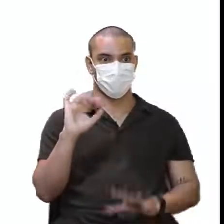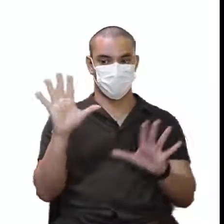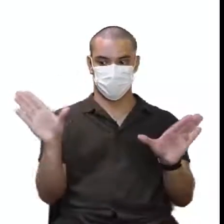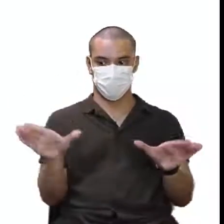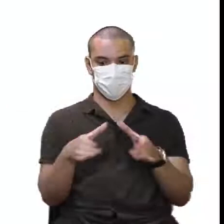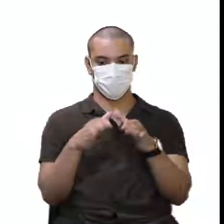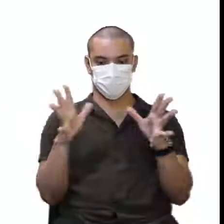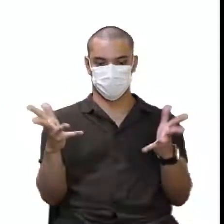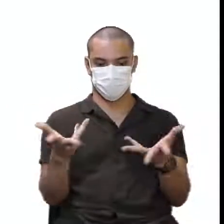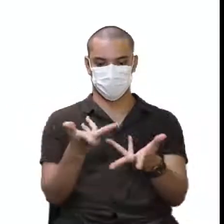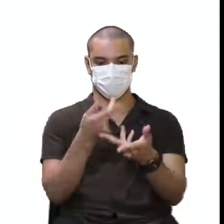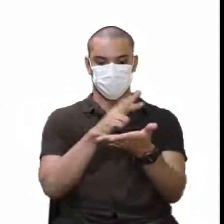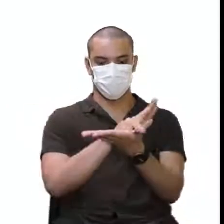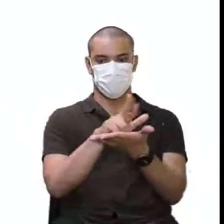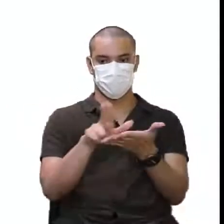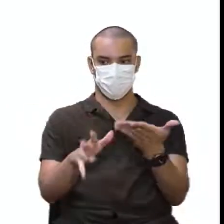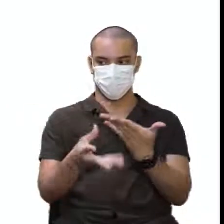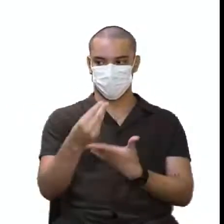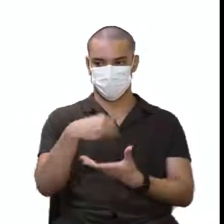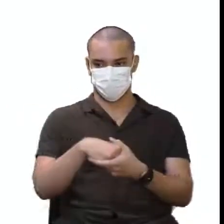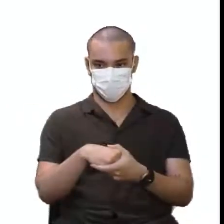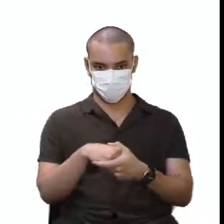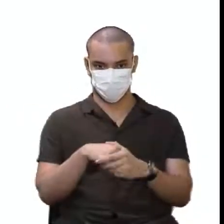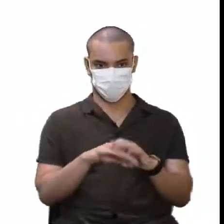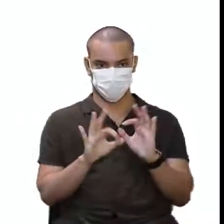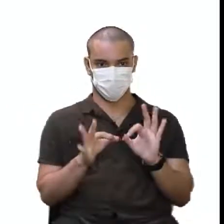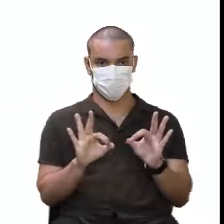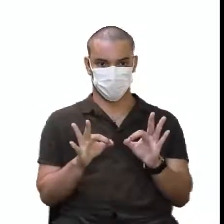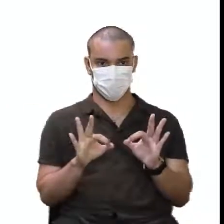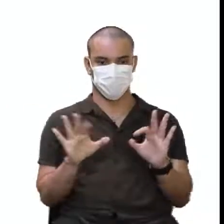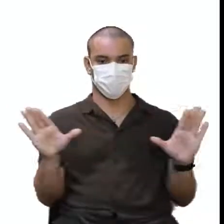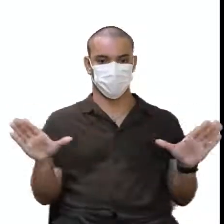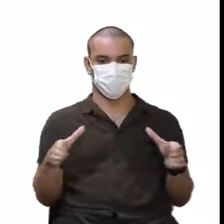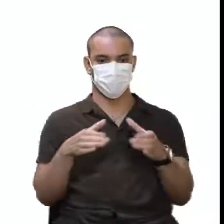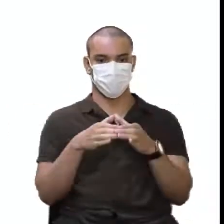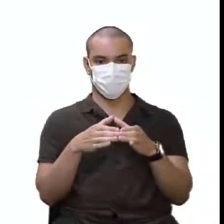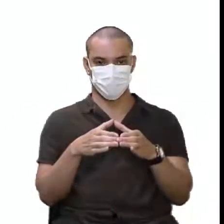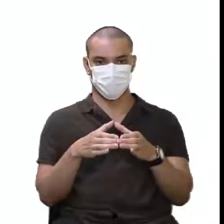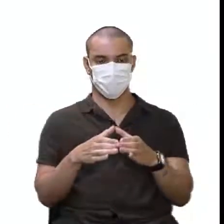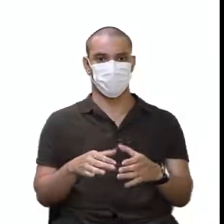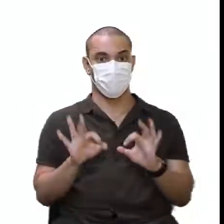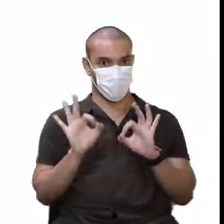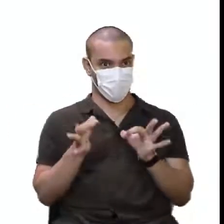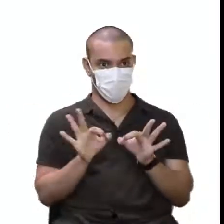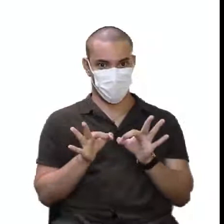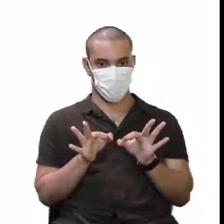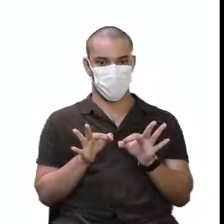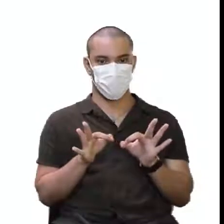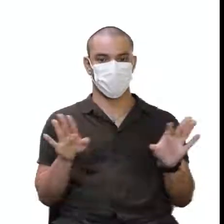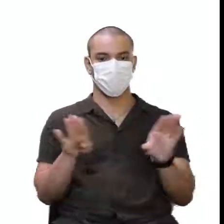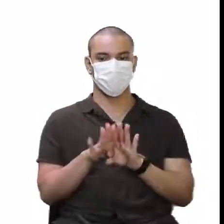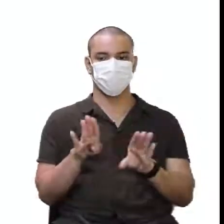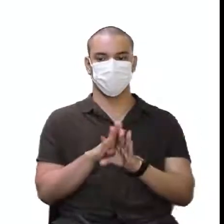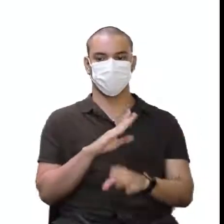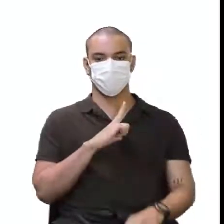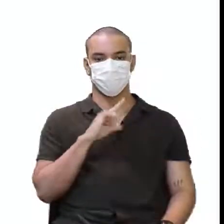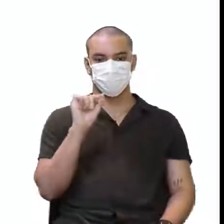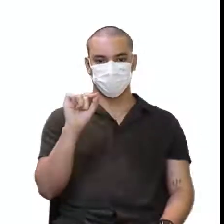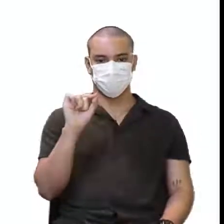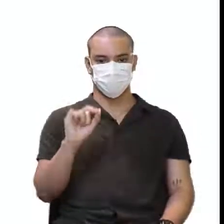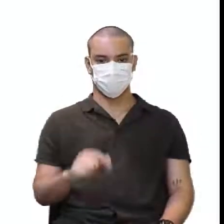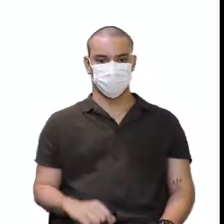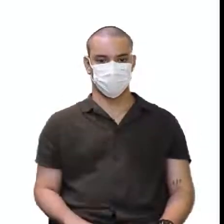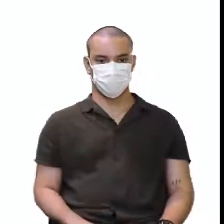pétalas, tá bom? Conjunto de sépalas, o cálice. Perfeito? E aqui a gente tem, olha